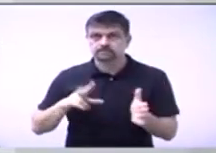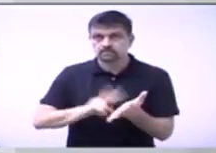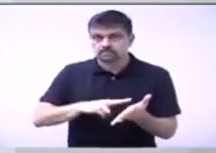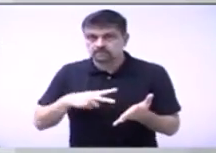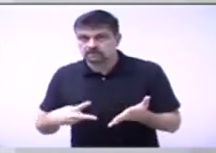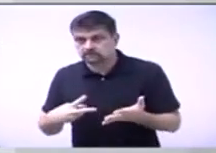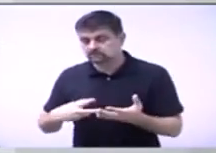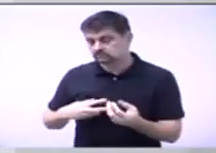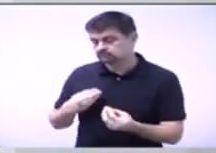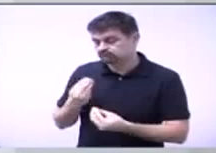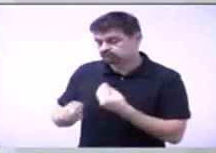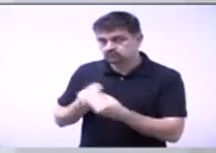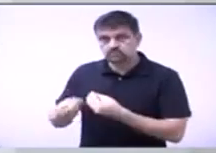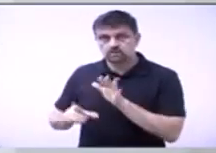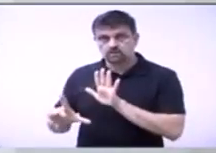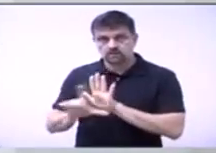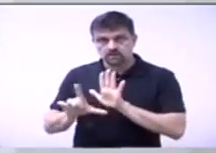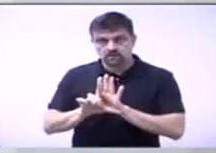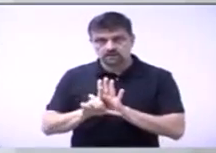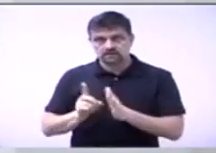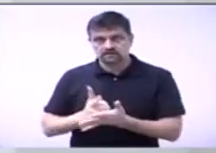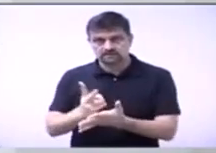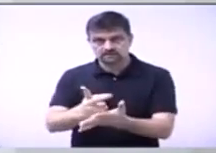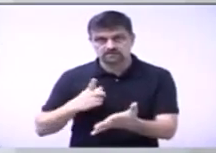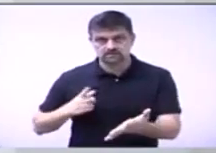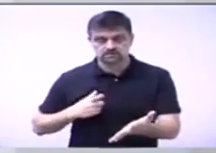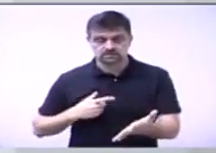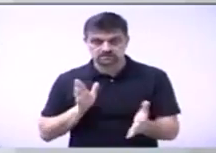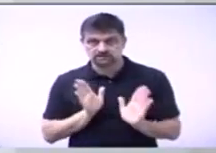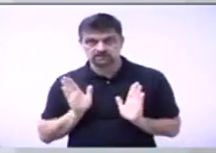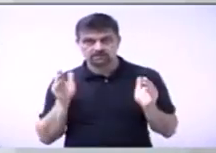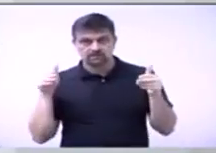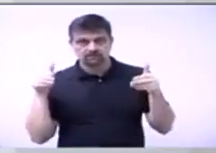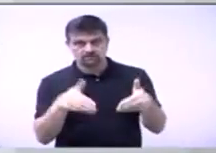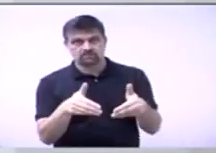Interpretações legítimas a parte, sempre bati no ponto central.